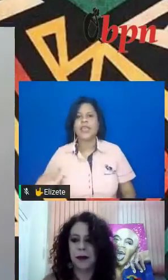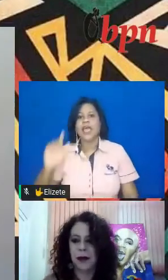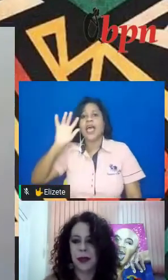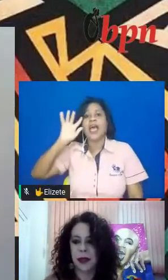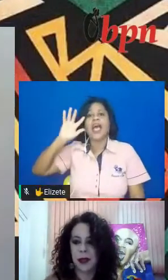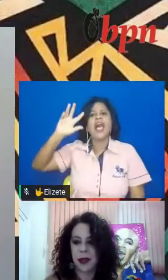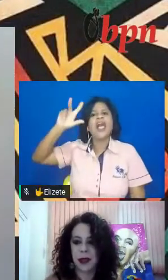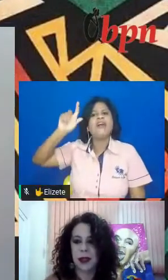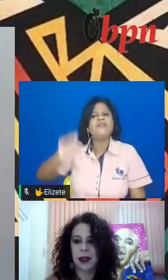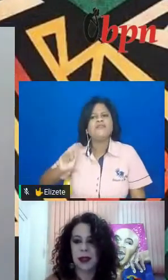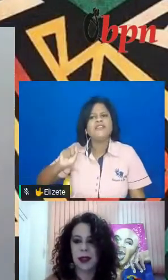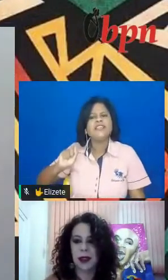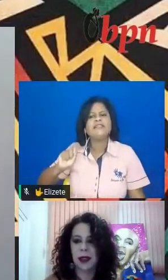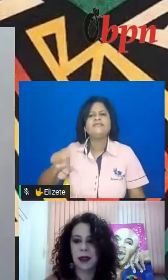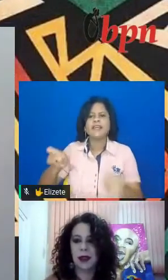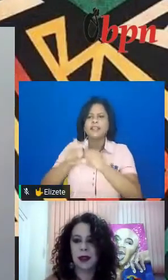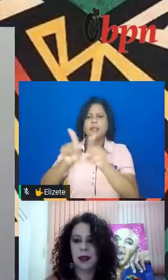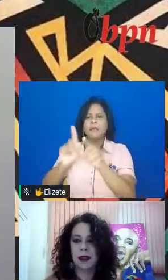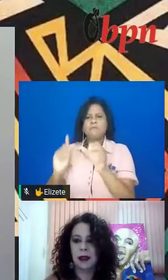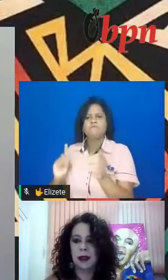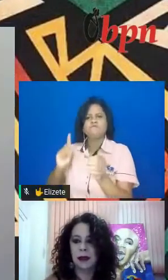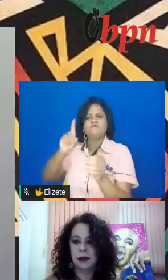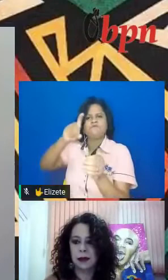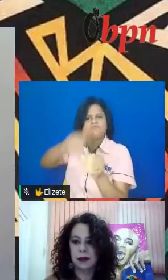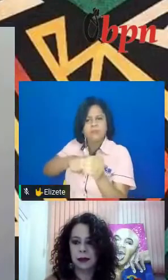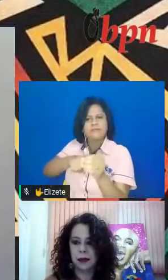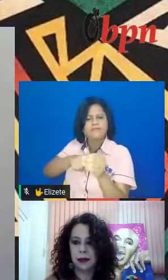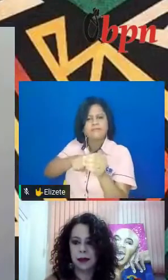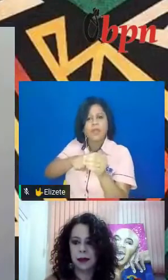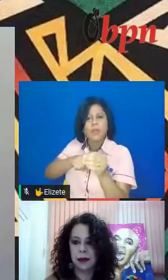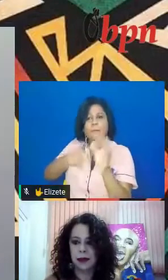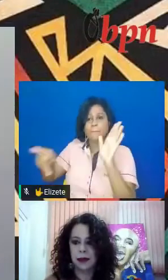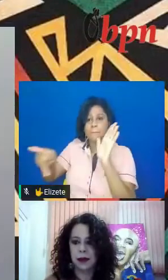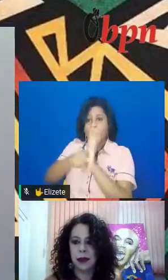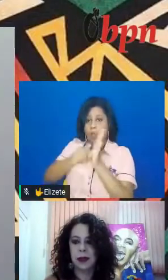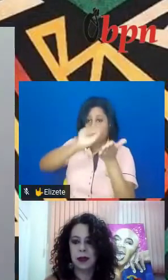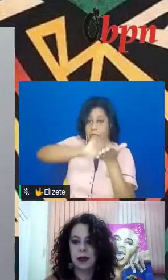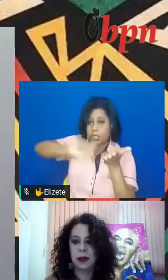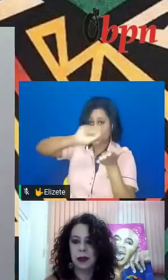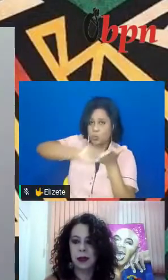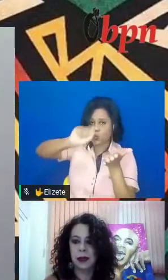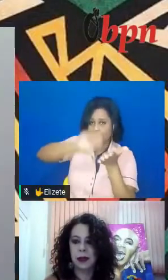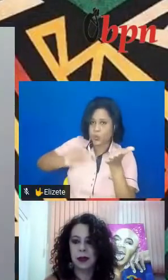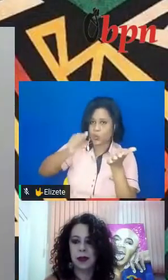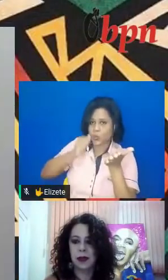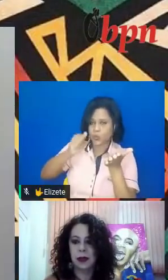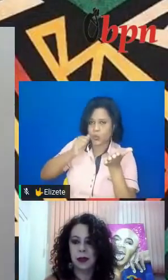ainda ancorada no que diz Ampatebá, nós repetimos: